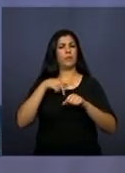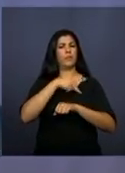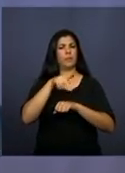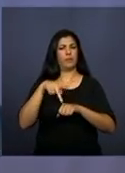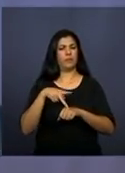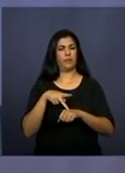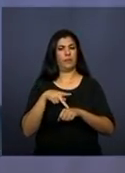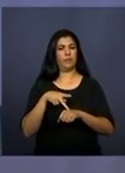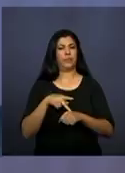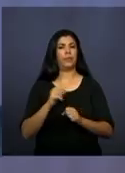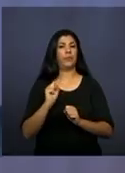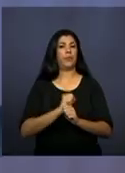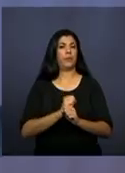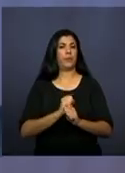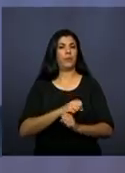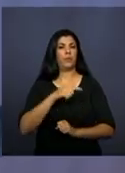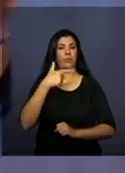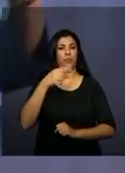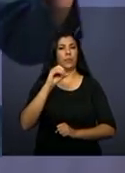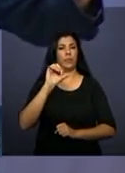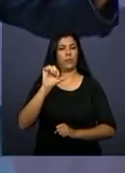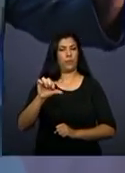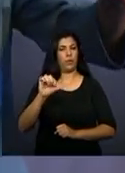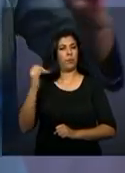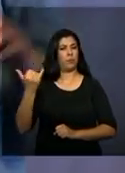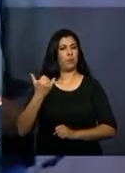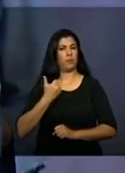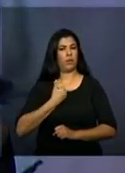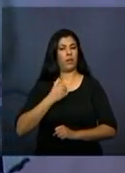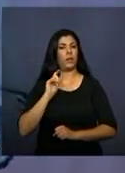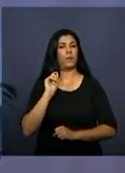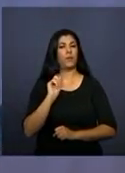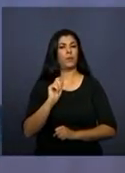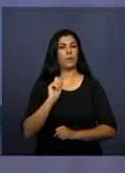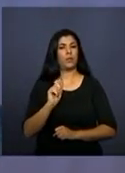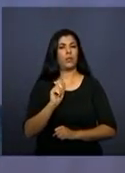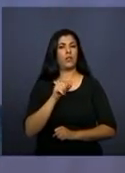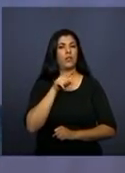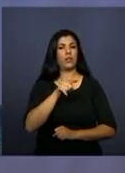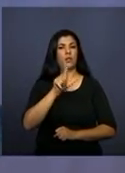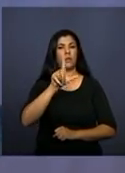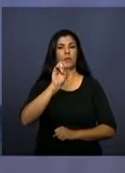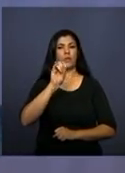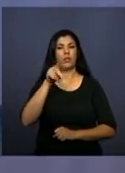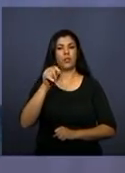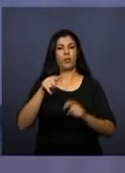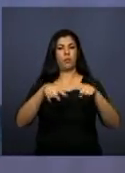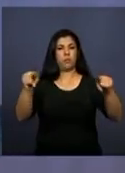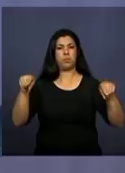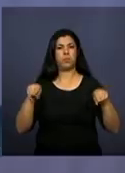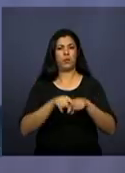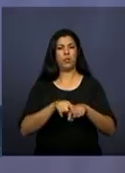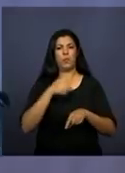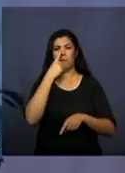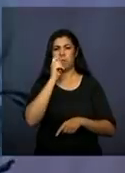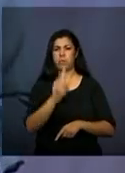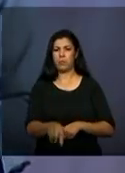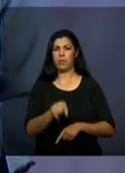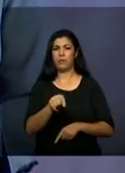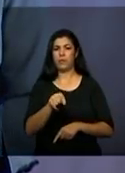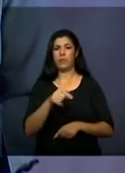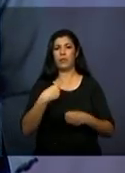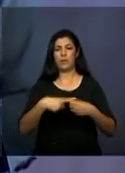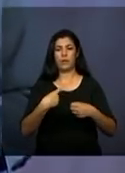Em 2009, o que me disseram é que fechou o lixão de ourinhos. E